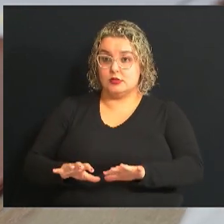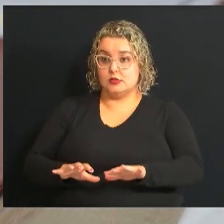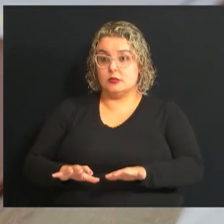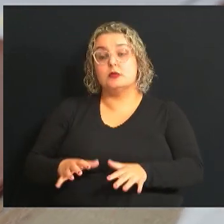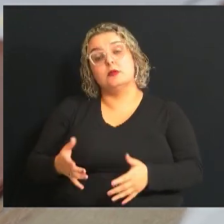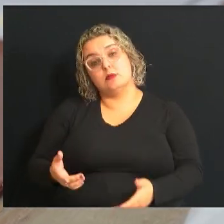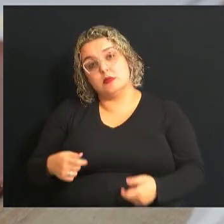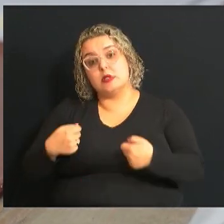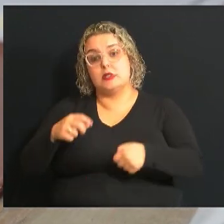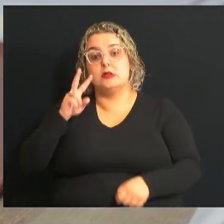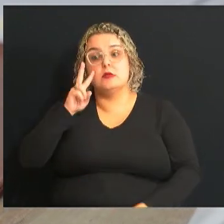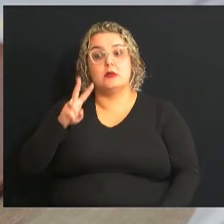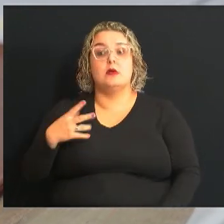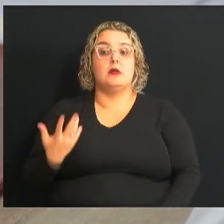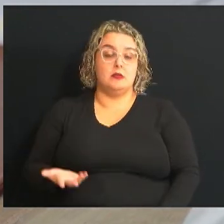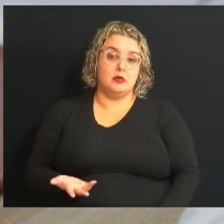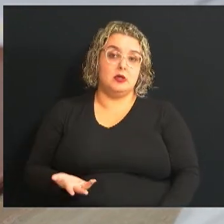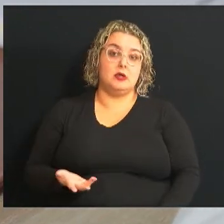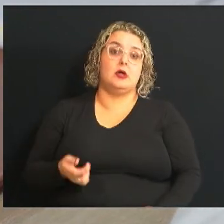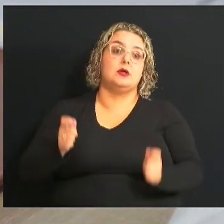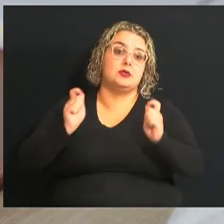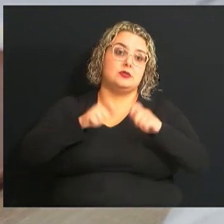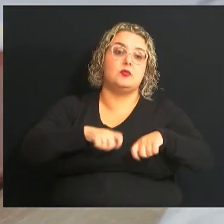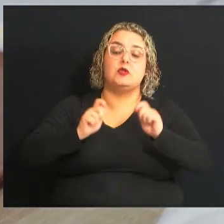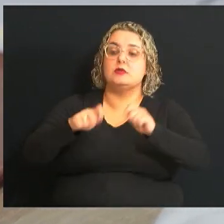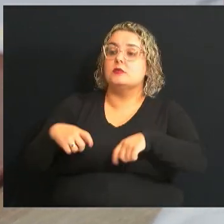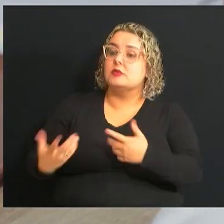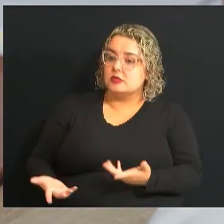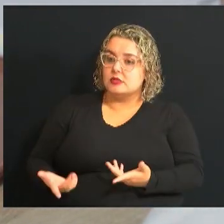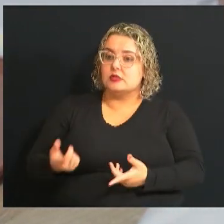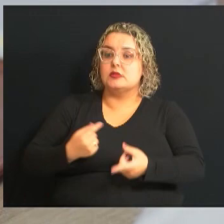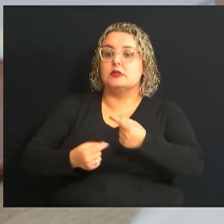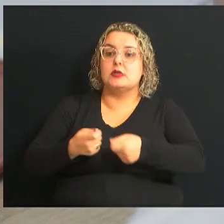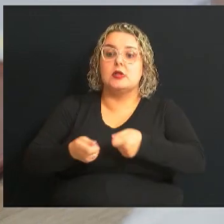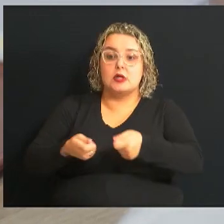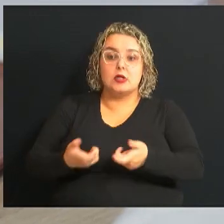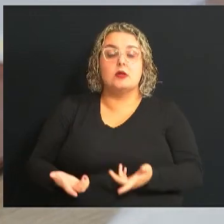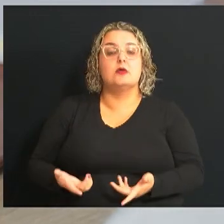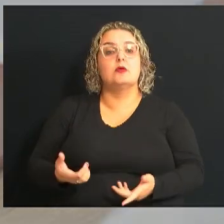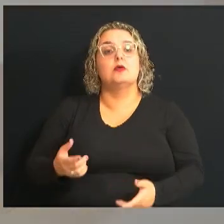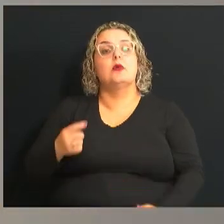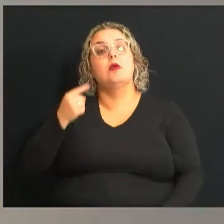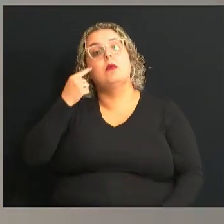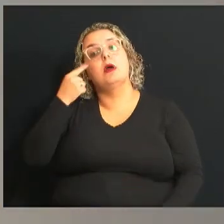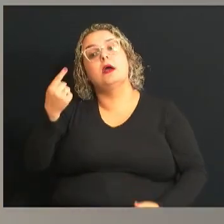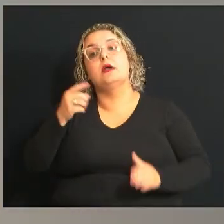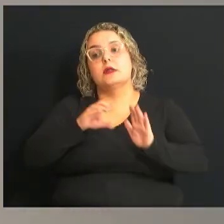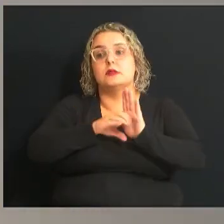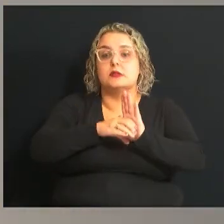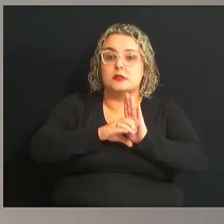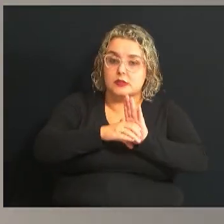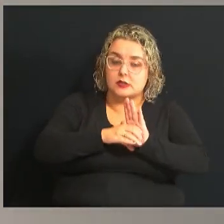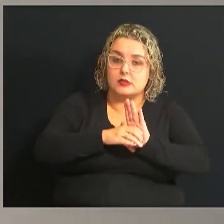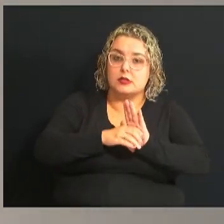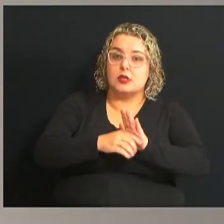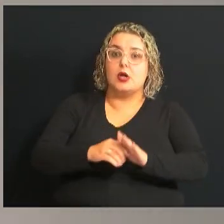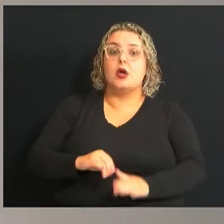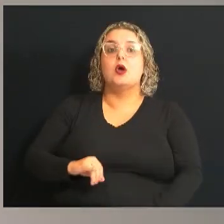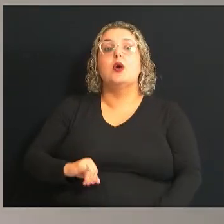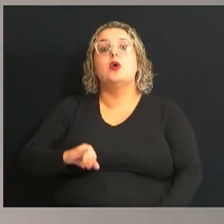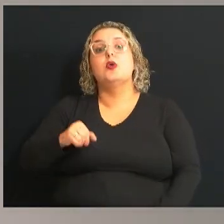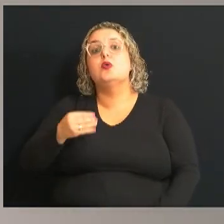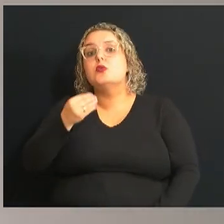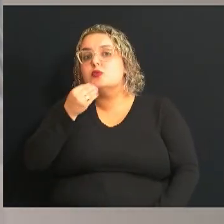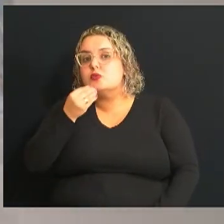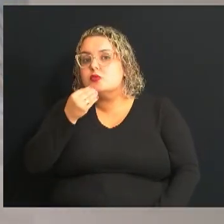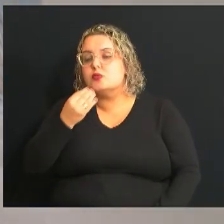ver as possibilidades, né? Na economia a gente trabalha com um conceito que a gente chama de custo de oportunidade,